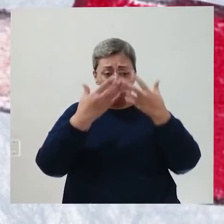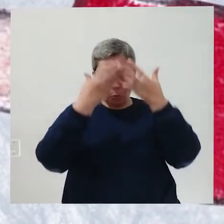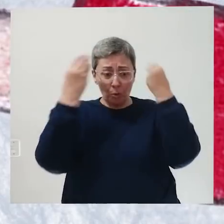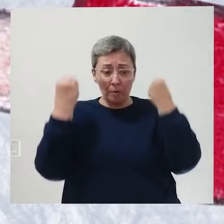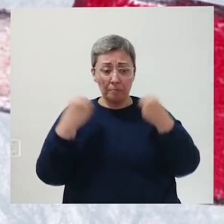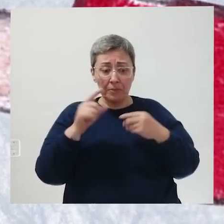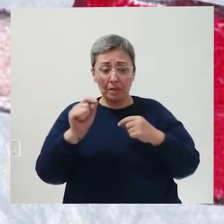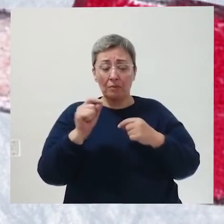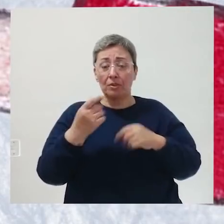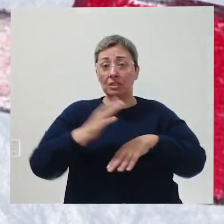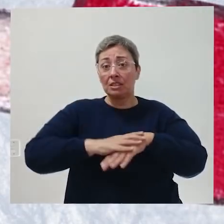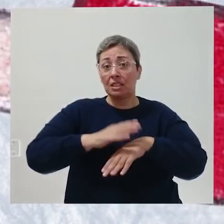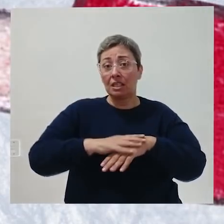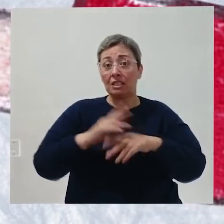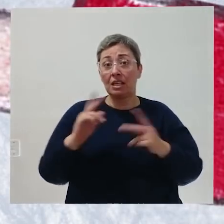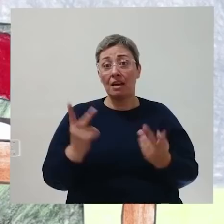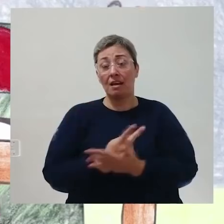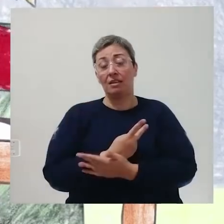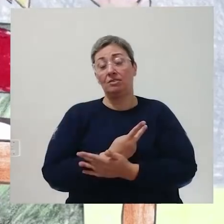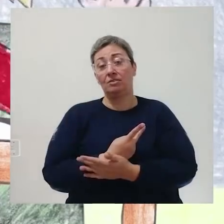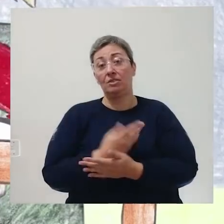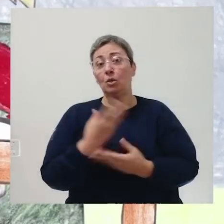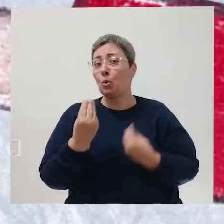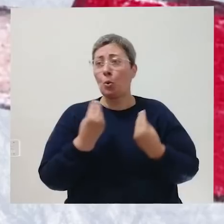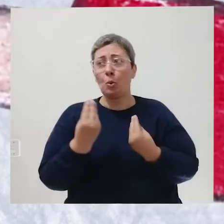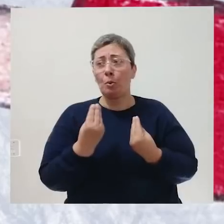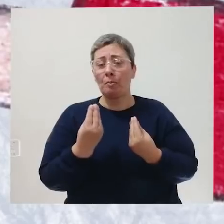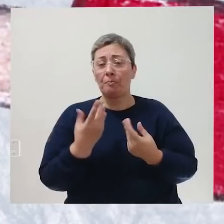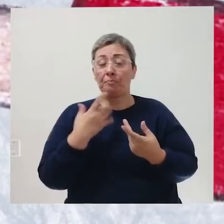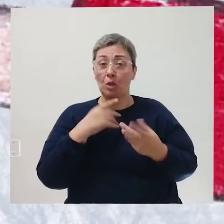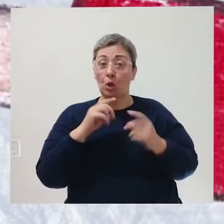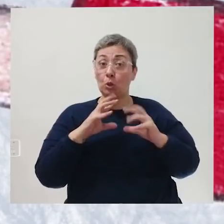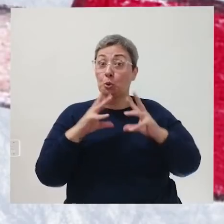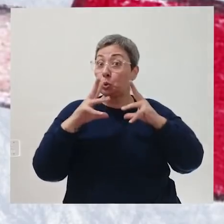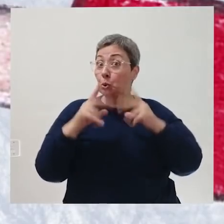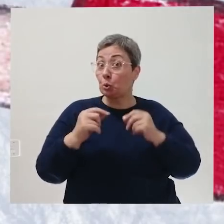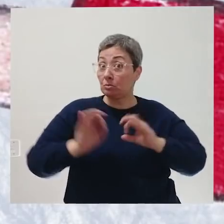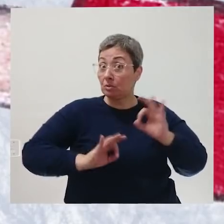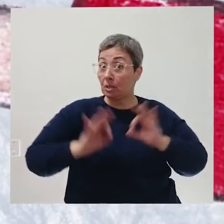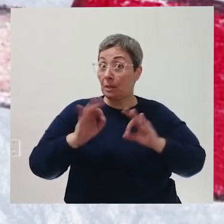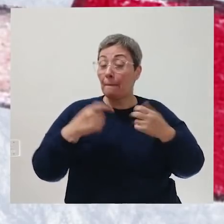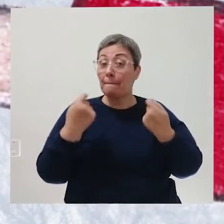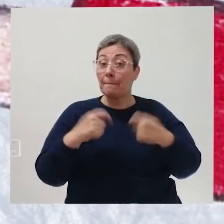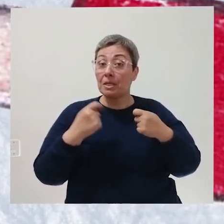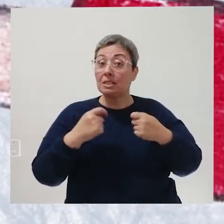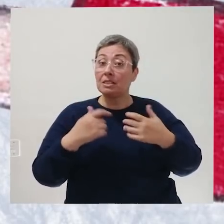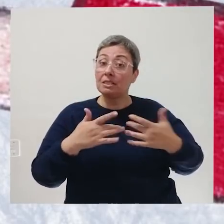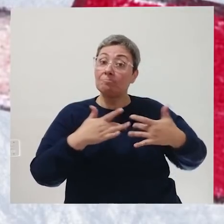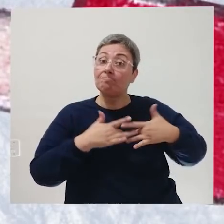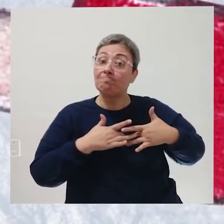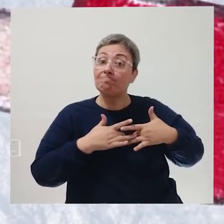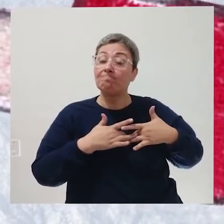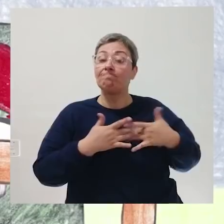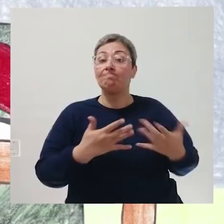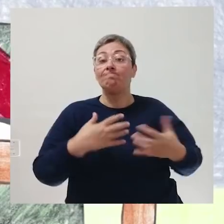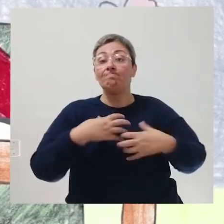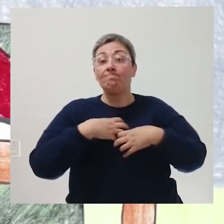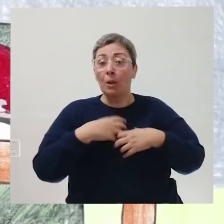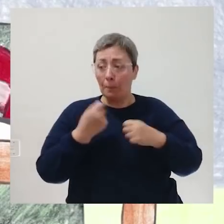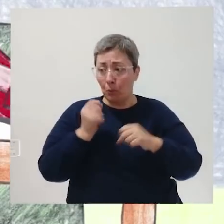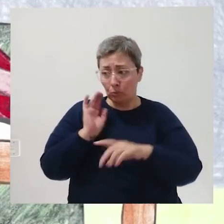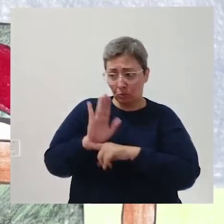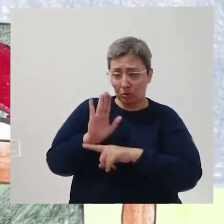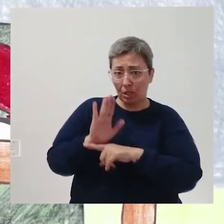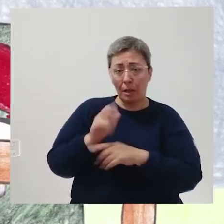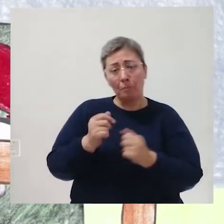esteja fazendo as coisas do modo errado. Como assim? Tudo que a gente faz tem que ter coração. Posso ajudar?